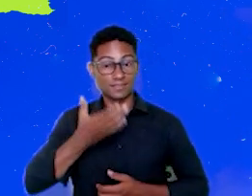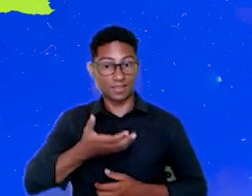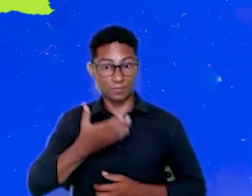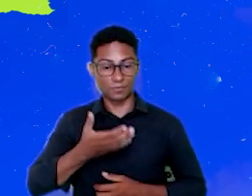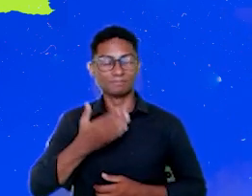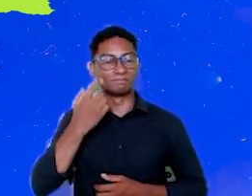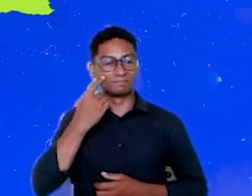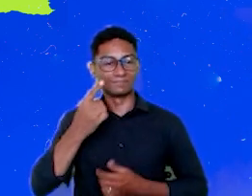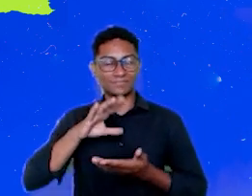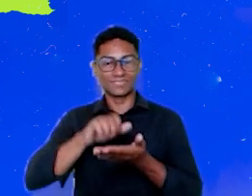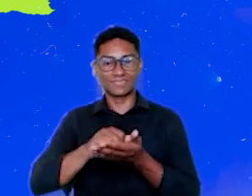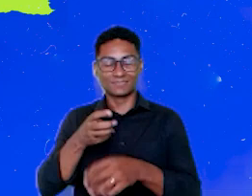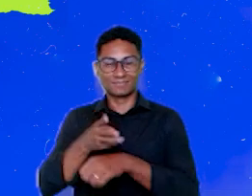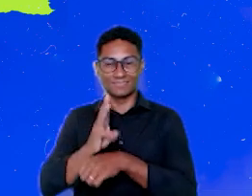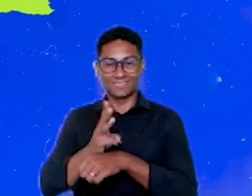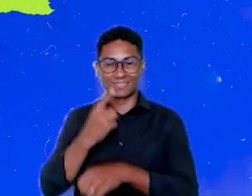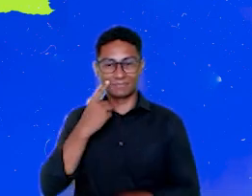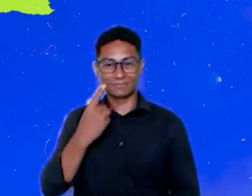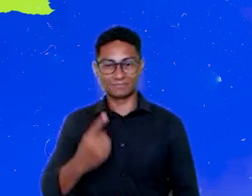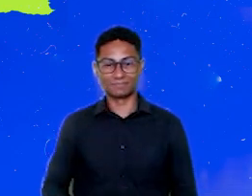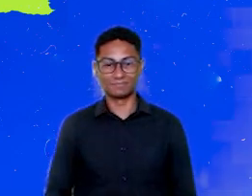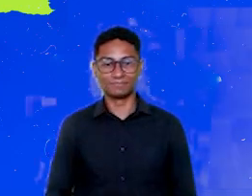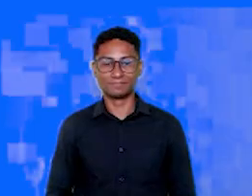18 99744 3551.